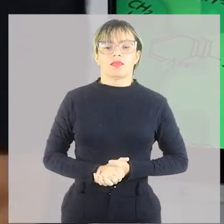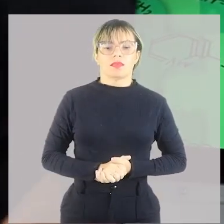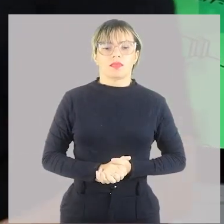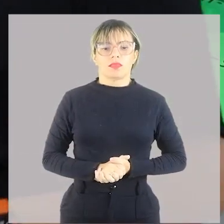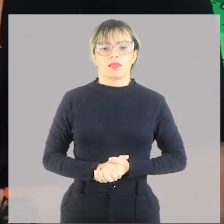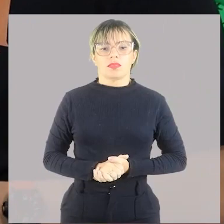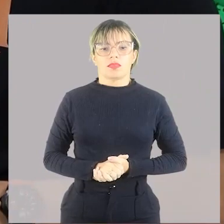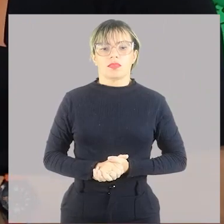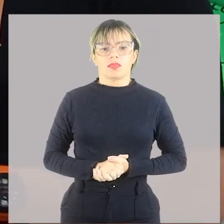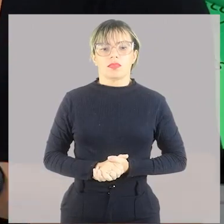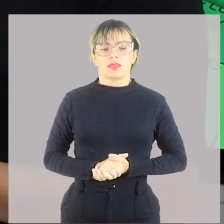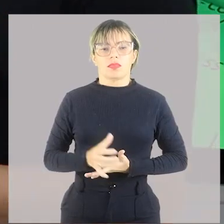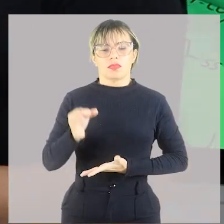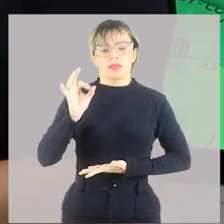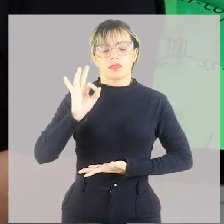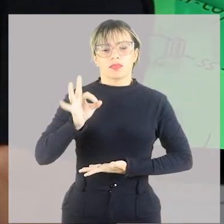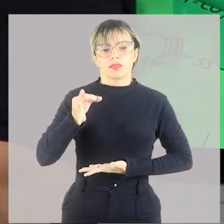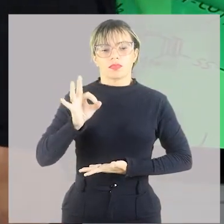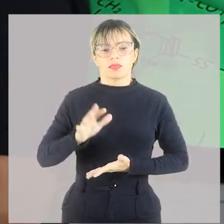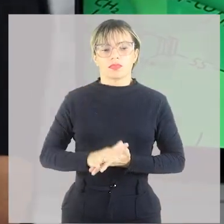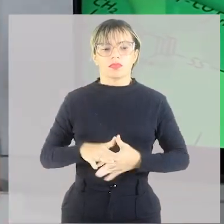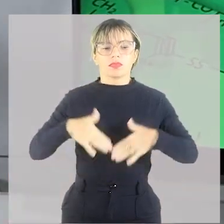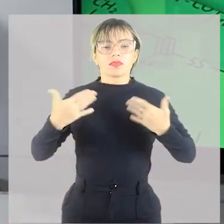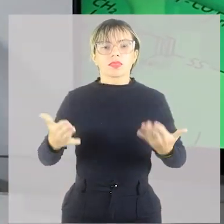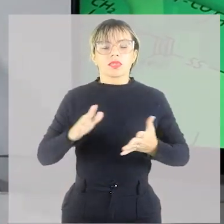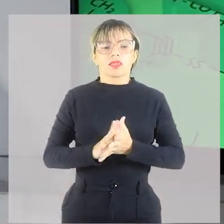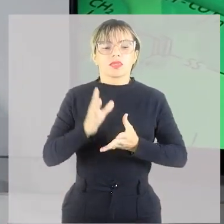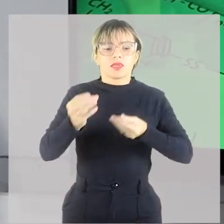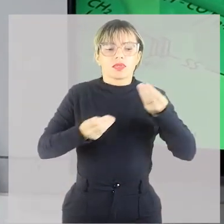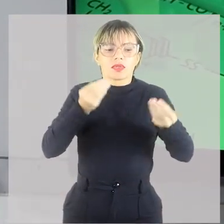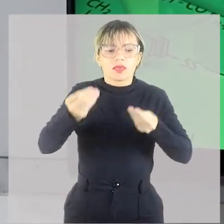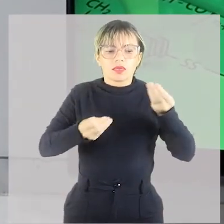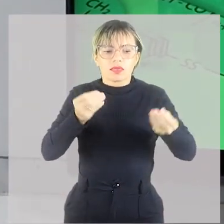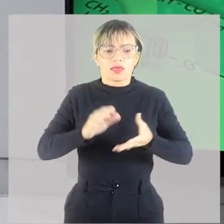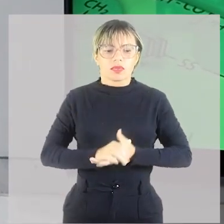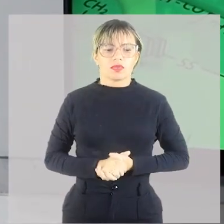cis-trans. Certo? Como que funciona isso aqui?